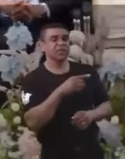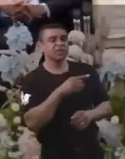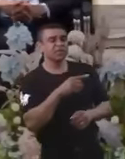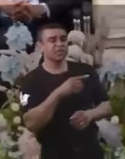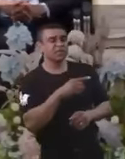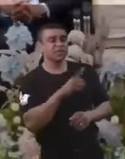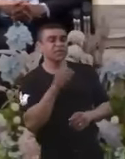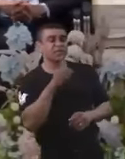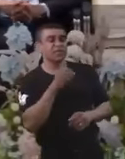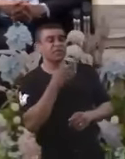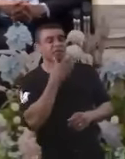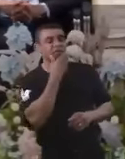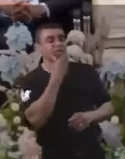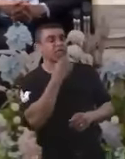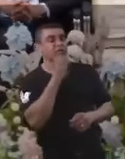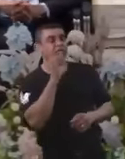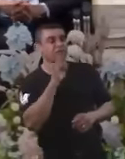pontes.